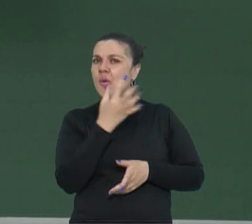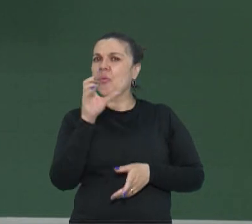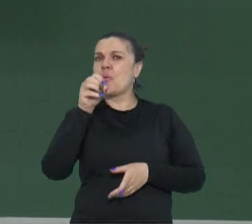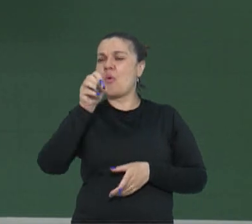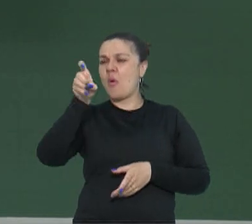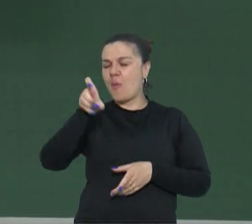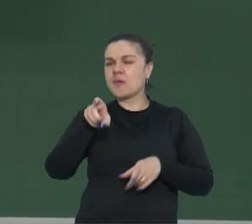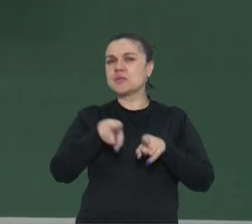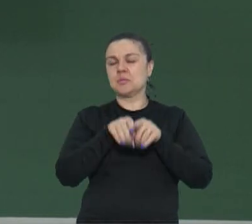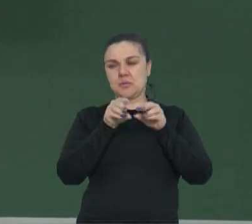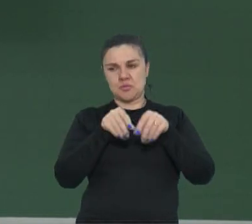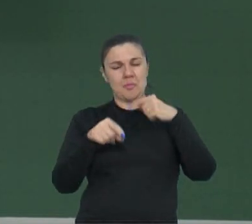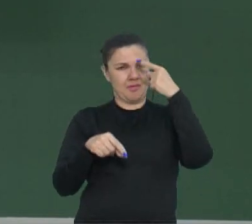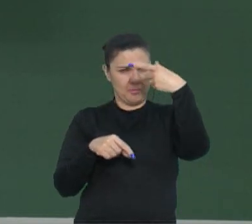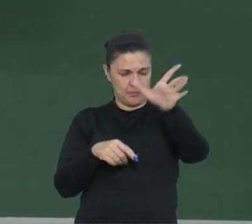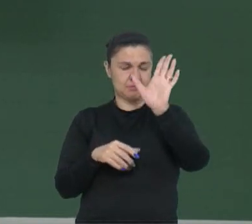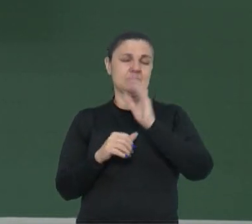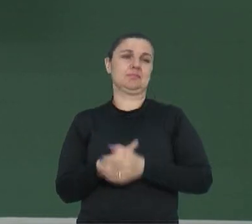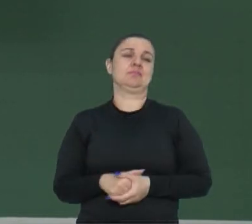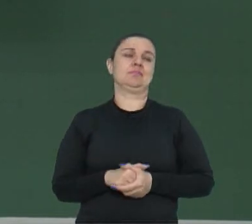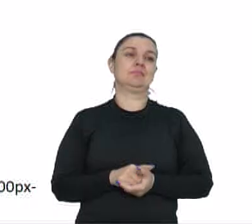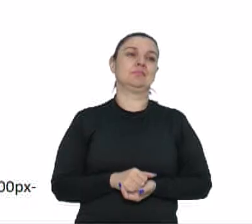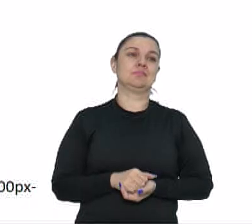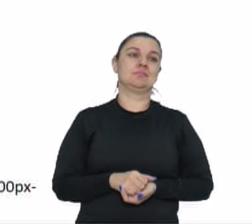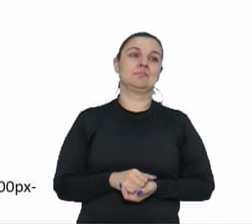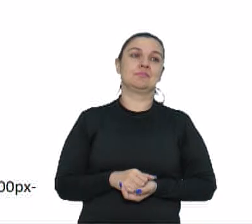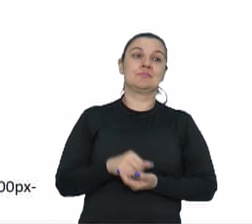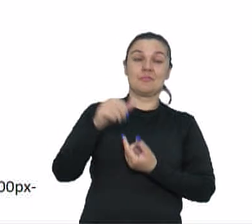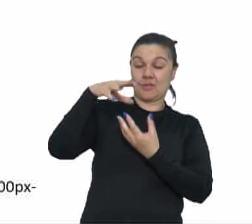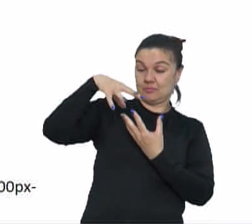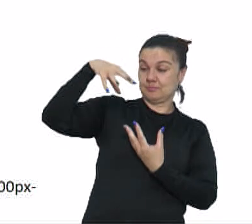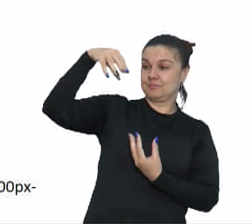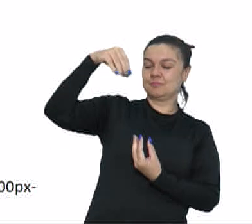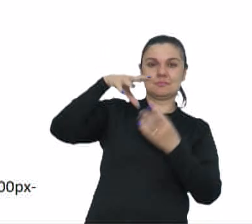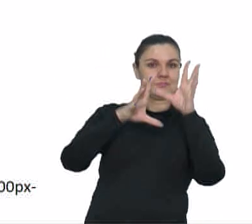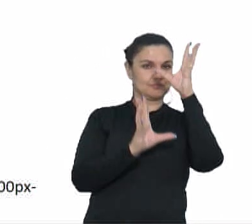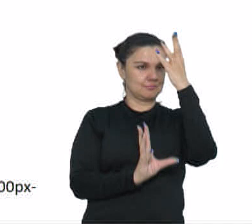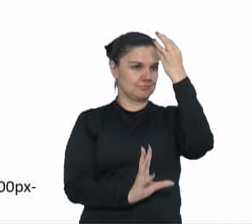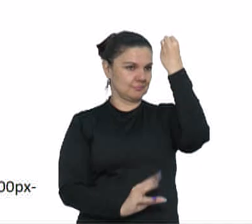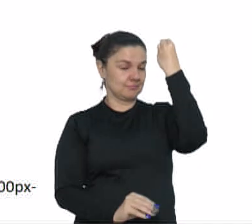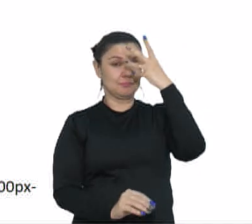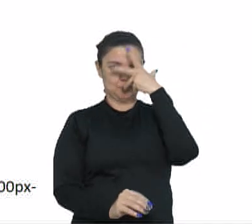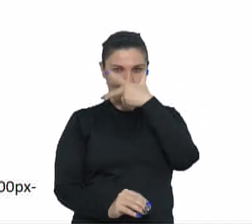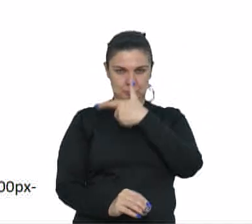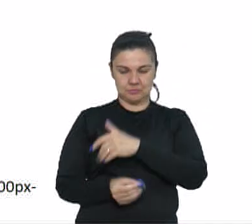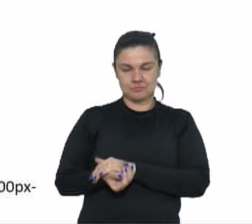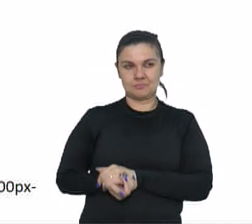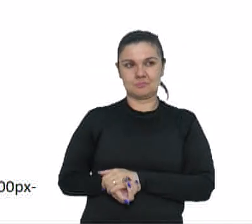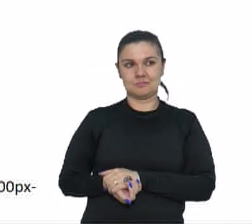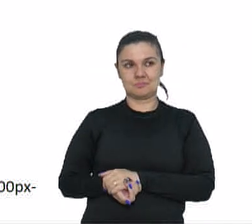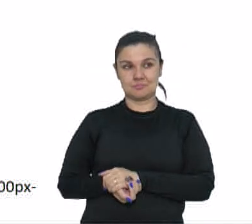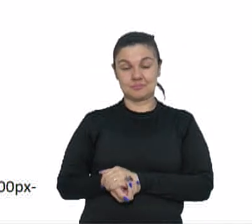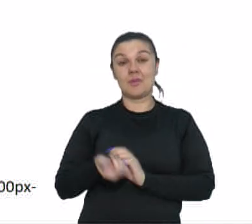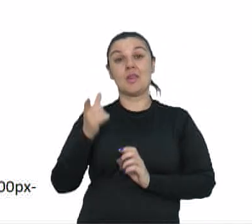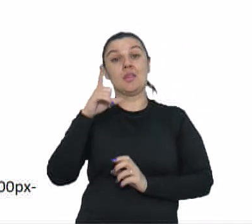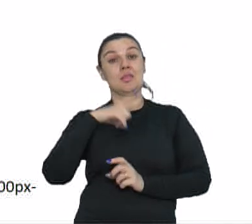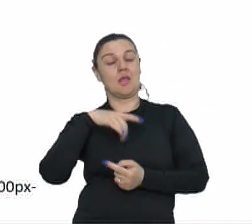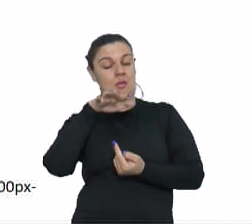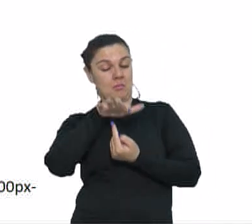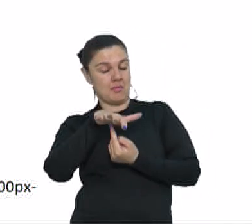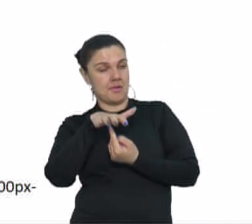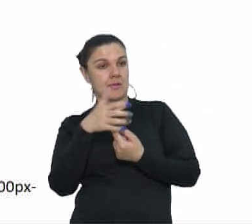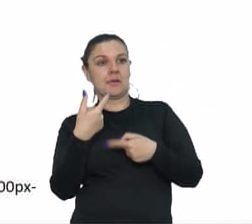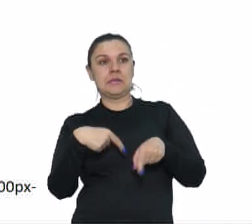óxidos presentes no solo, mas eu vou falar mais para frente. E formando esses elementos aí, dando esse visual muito bacana. Temos cavernas no Paraná